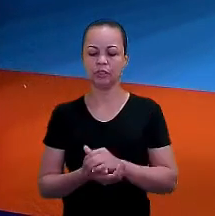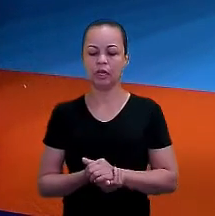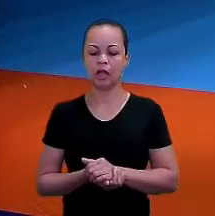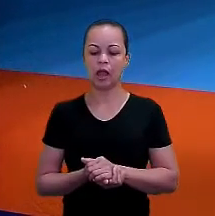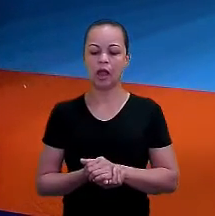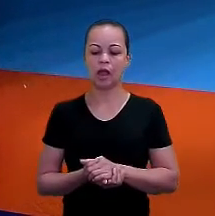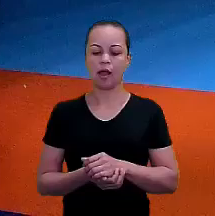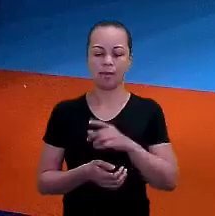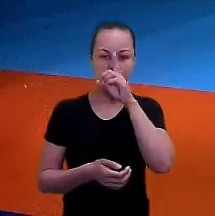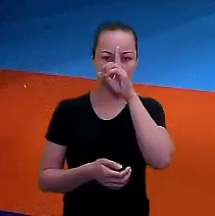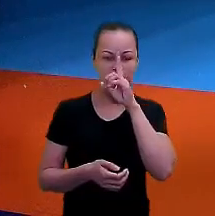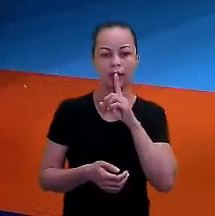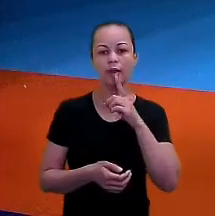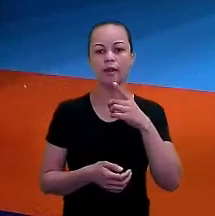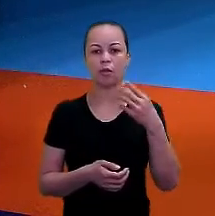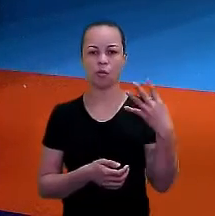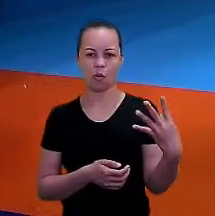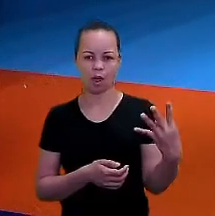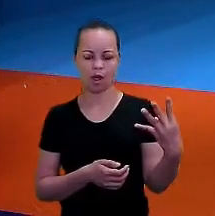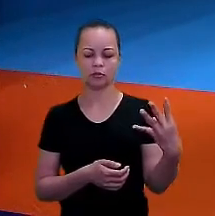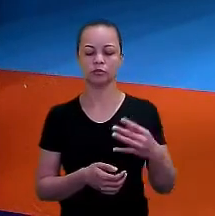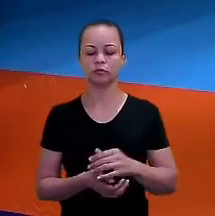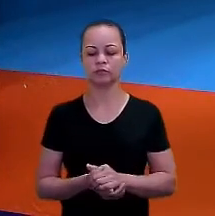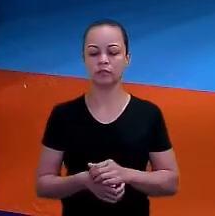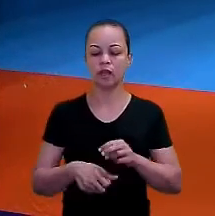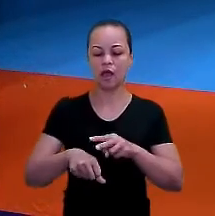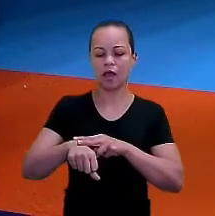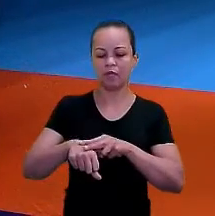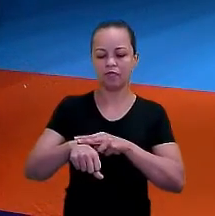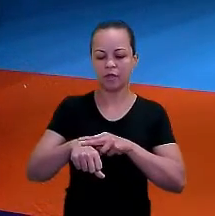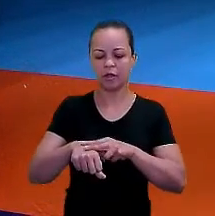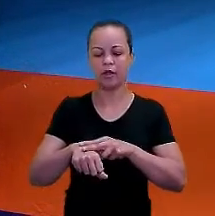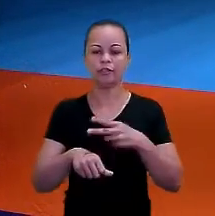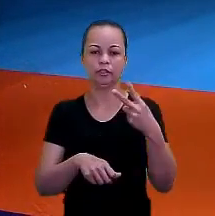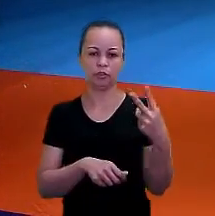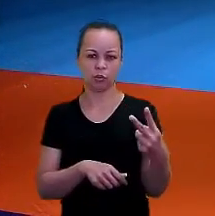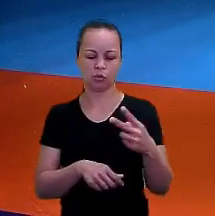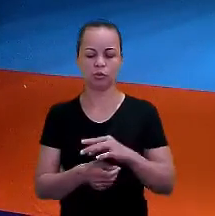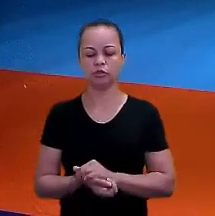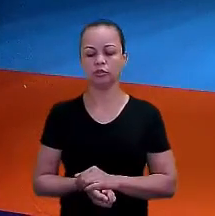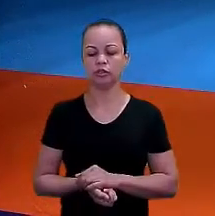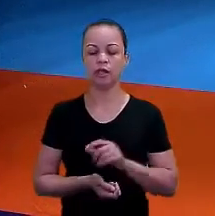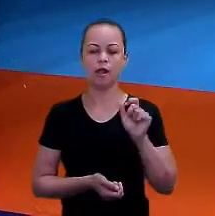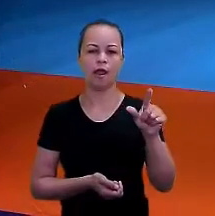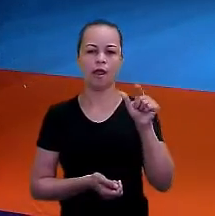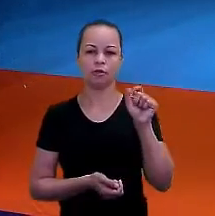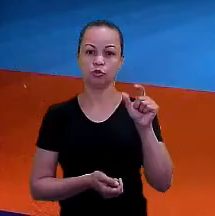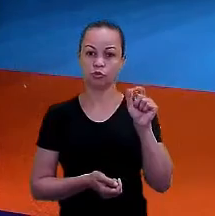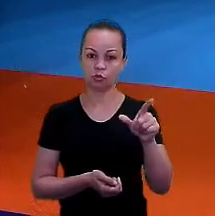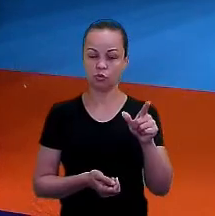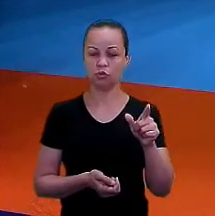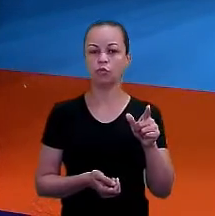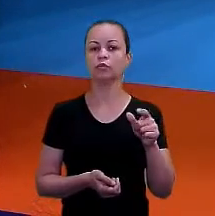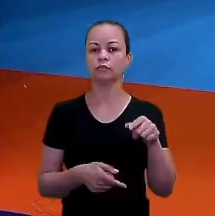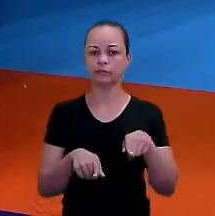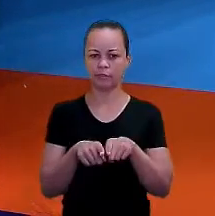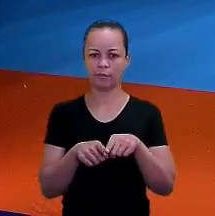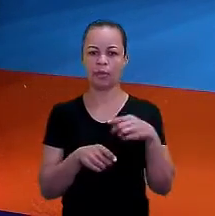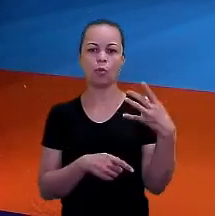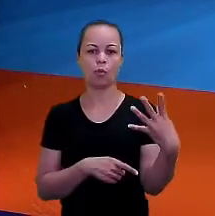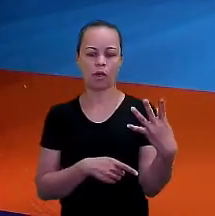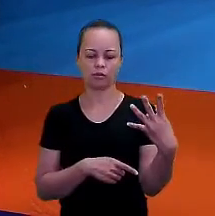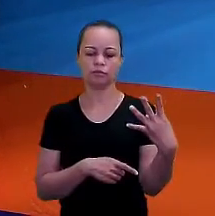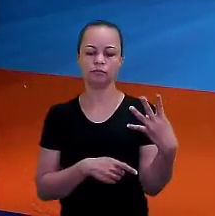ganhou 4 votos, a verde, que ganhou 2 votos, e a azul, que também ganhou 4 votos,